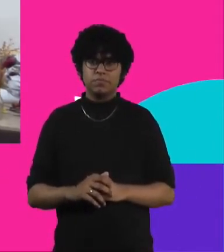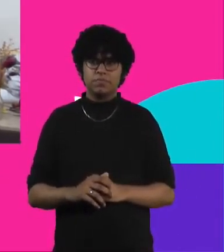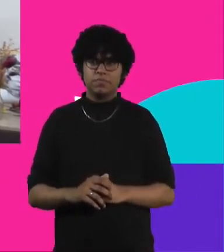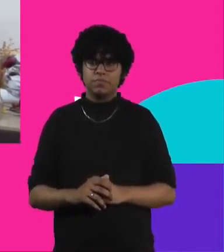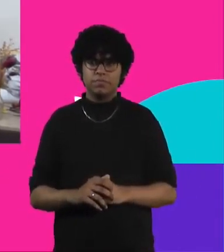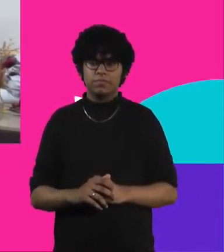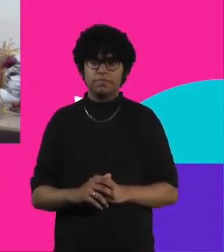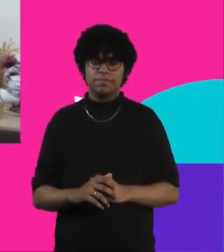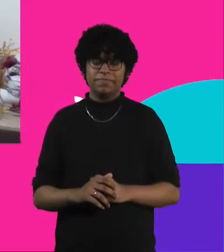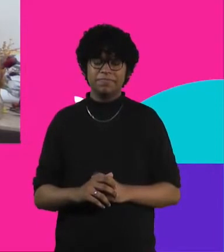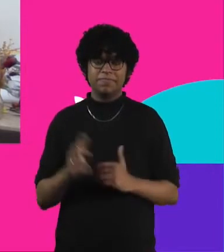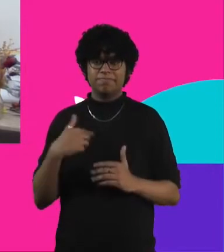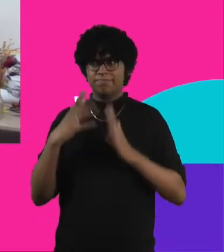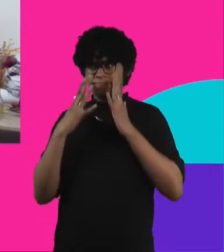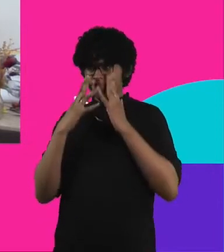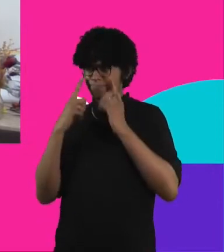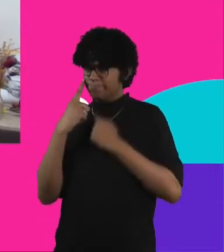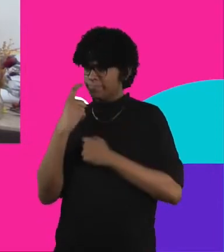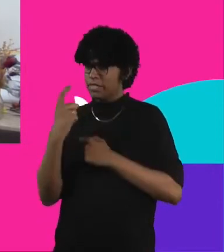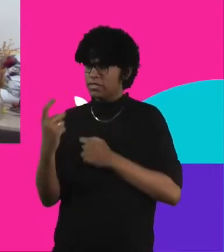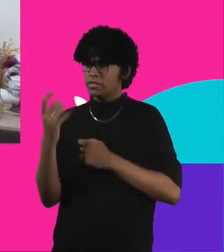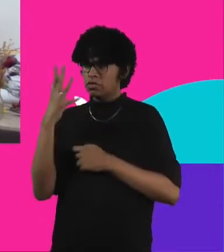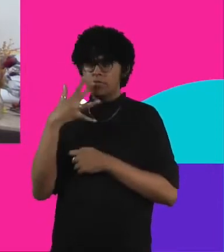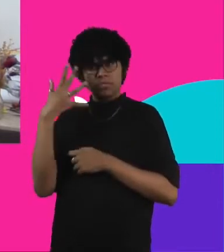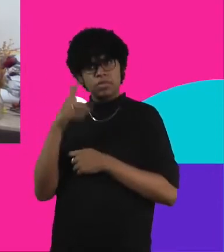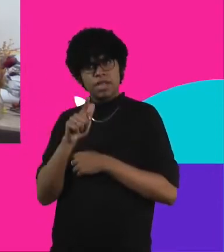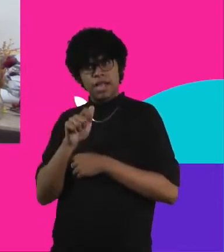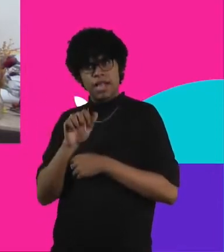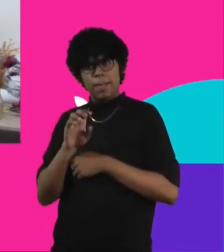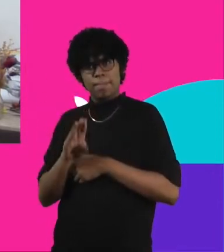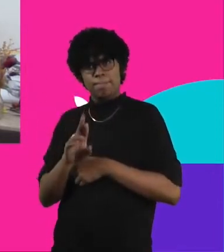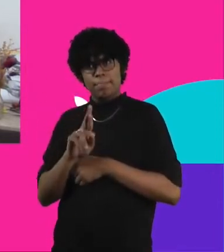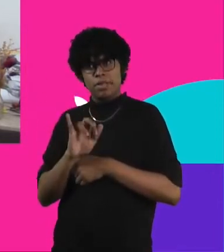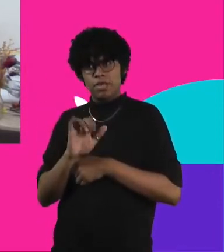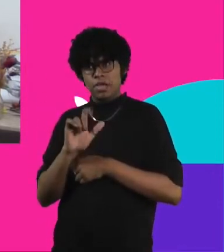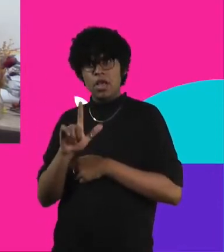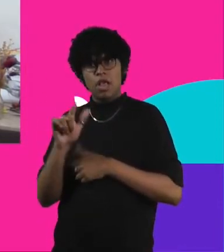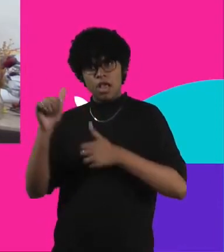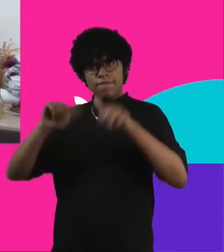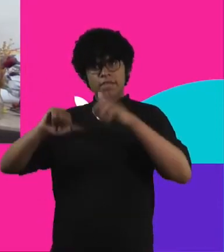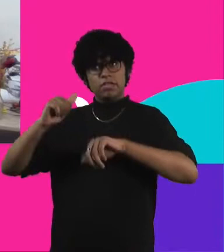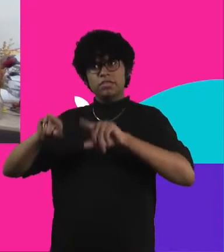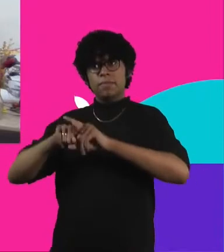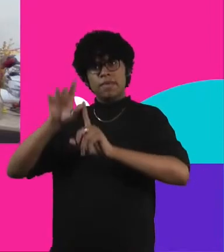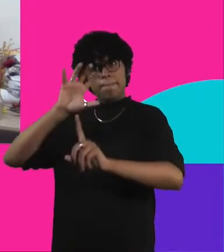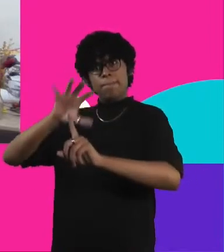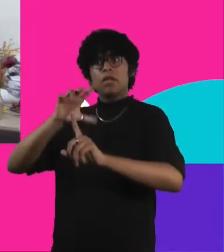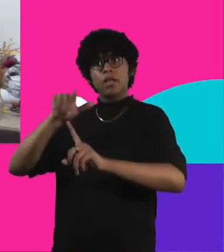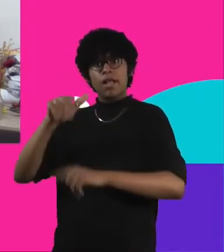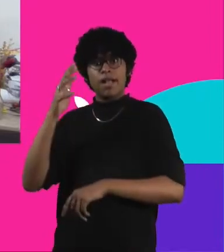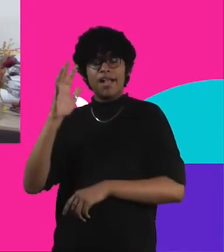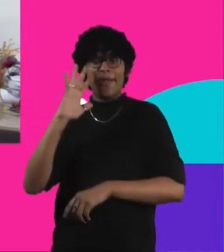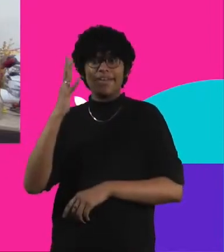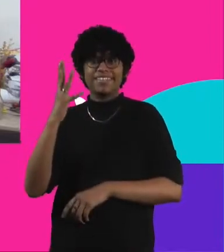O que me chamou a atenção através da apresentação do Gabriel foi que sim, né, a avaliação e mensuração de impacto, claro, é algo que acontece lá no